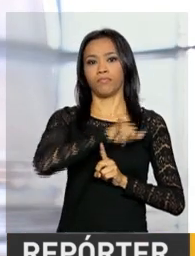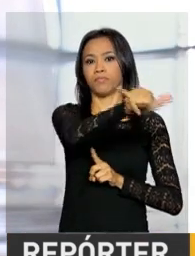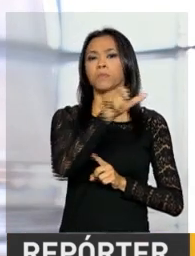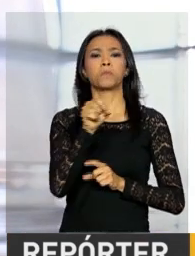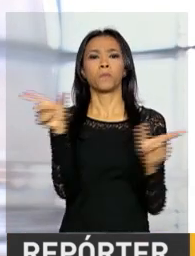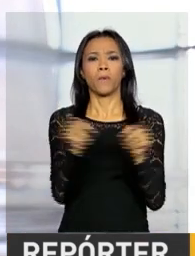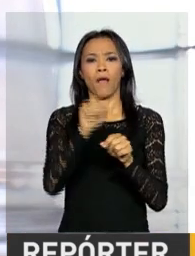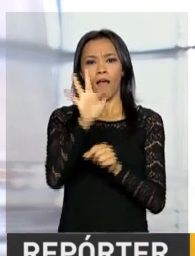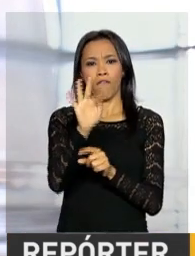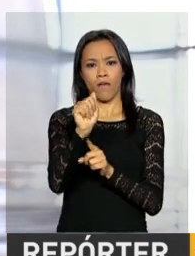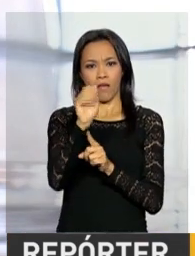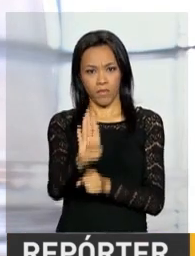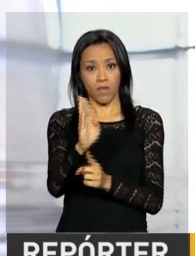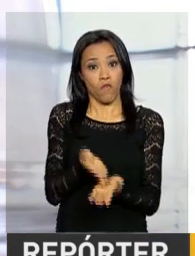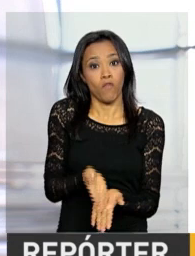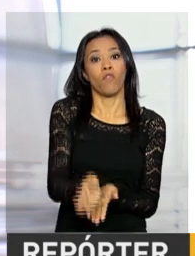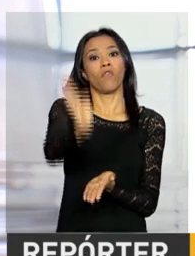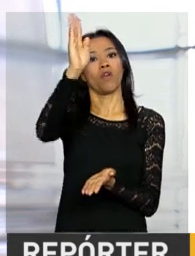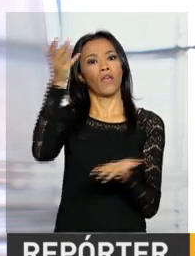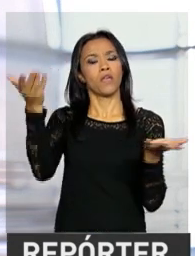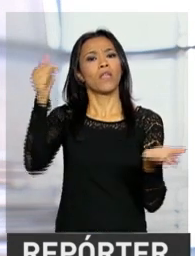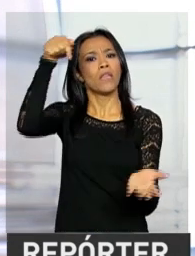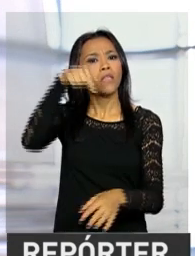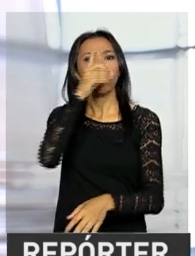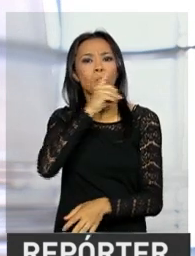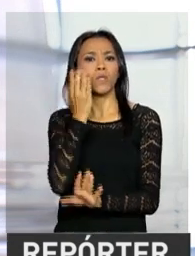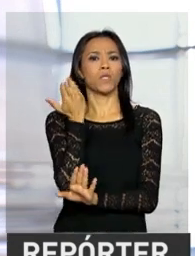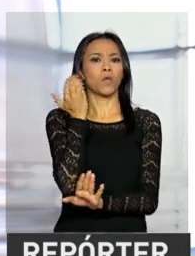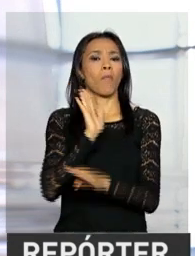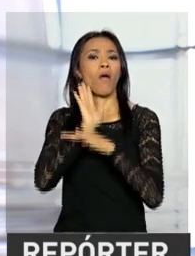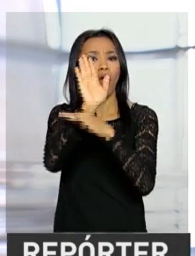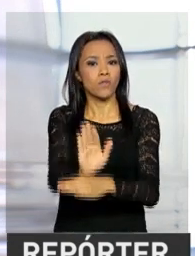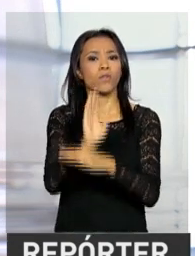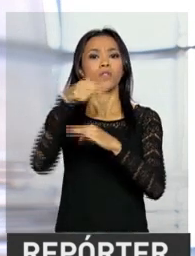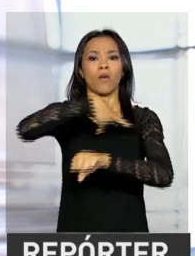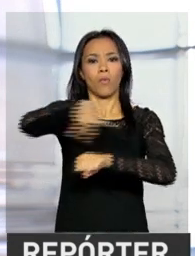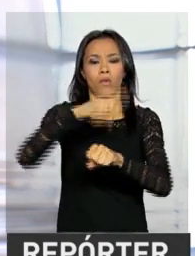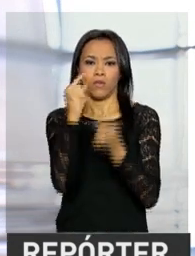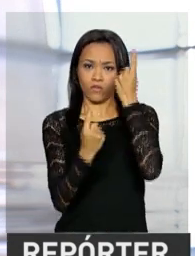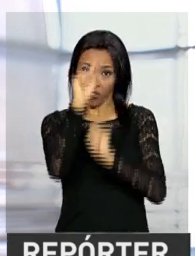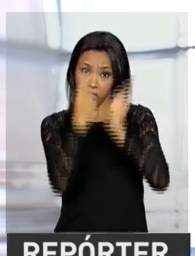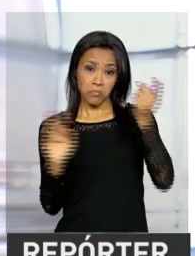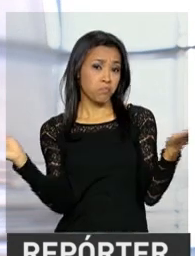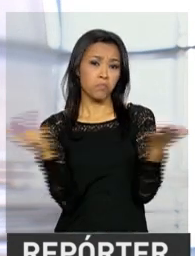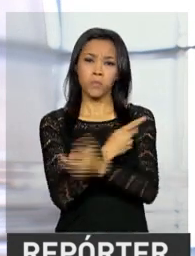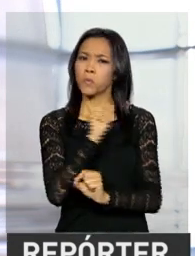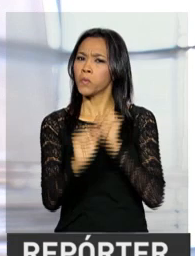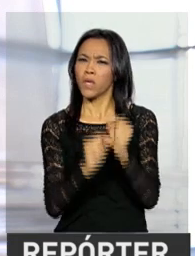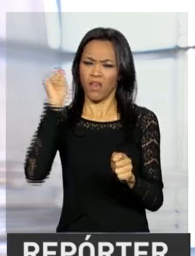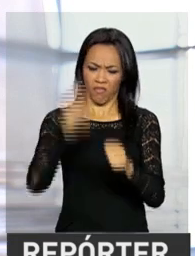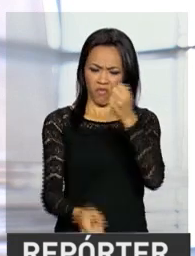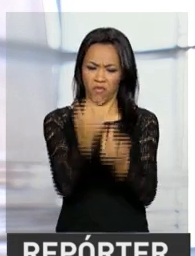Aérea Brasileira decolaram neste domingo para ajudar no combate aos incêndios florestais no Chile elas levaram a